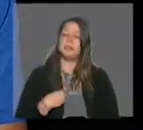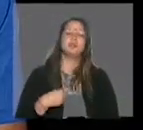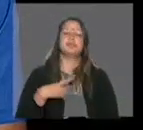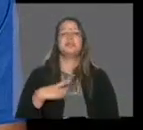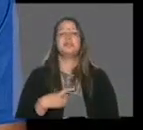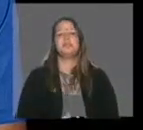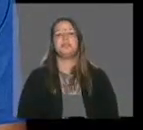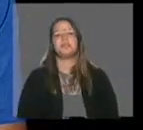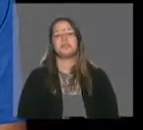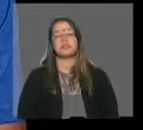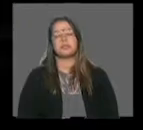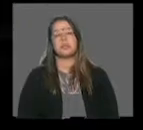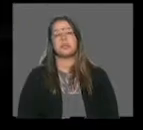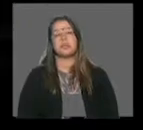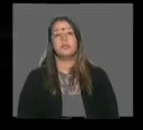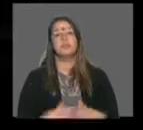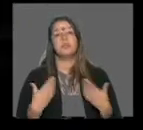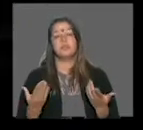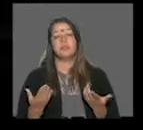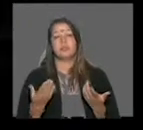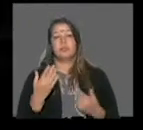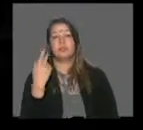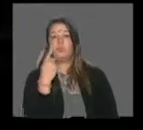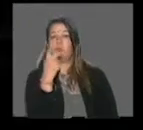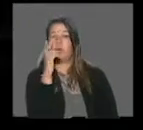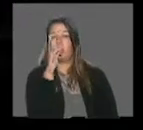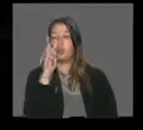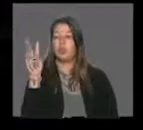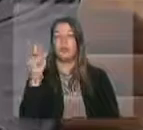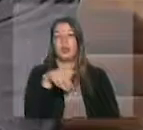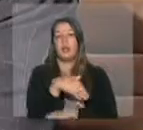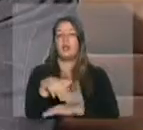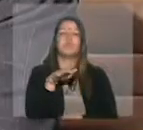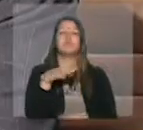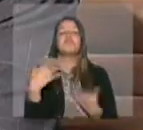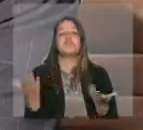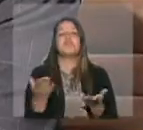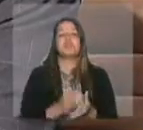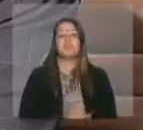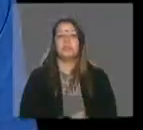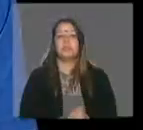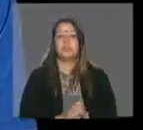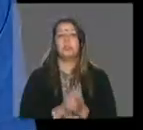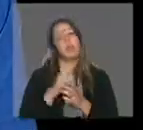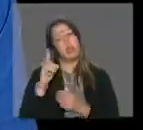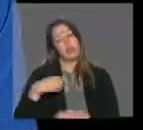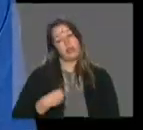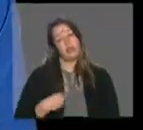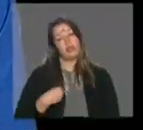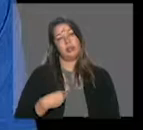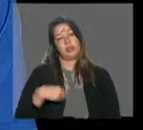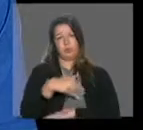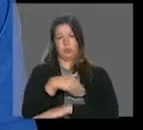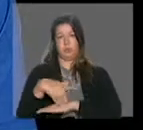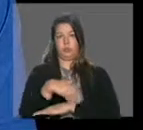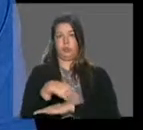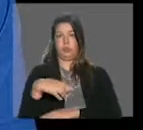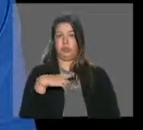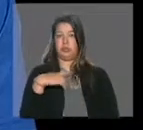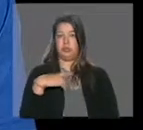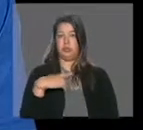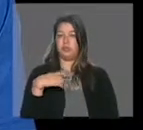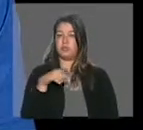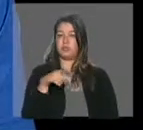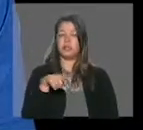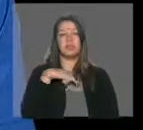grande barato do cinema. O que direciona esse teu olhar para a rua? É justamente a vida que a rua traz, é aquilo que